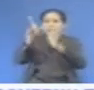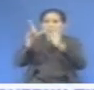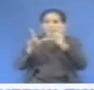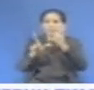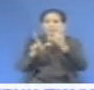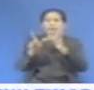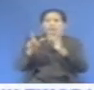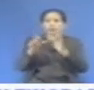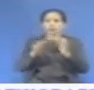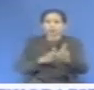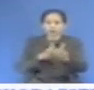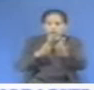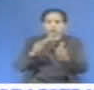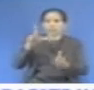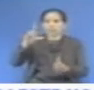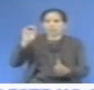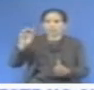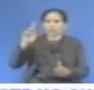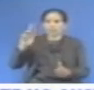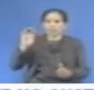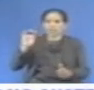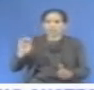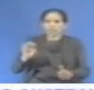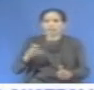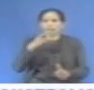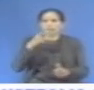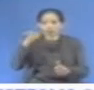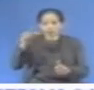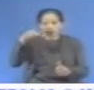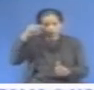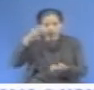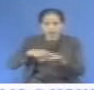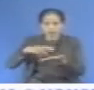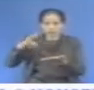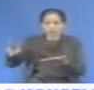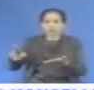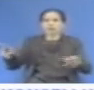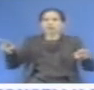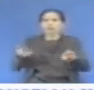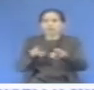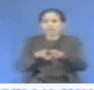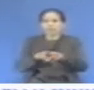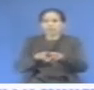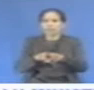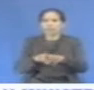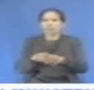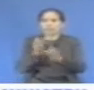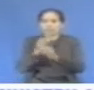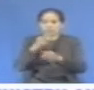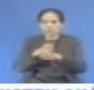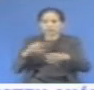Leranan Timur, governo aprova a criação do sistema autoridade marítima, nudar quadro institucional,